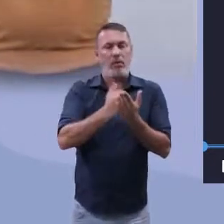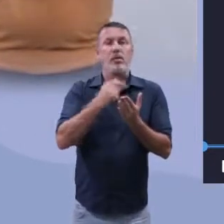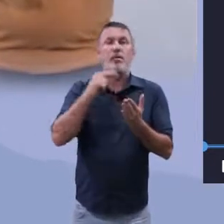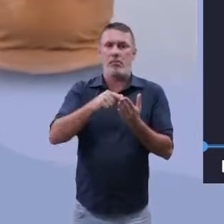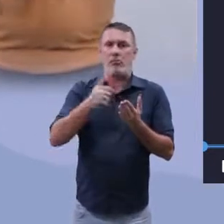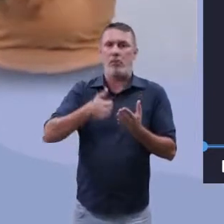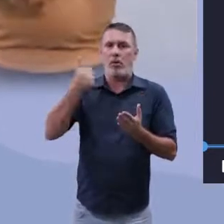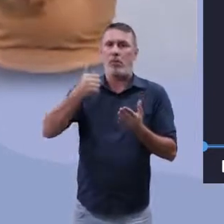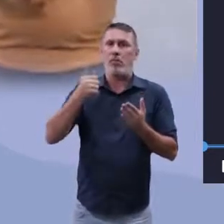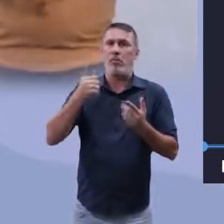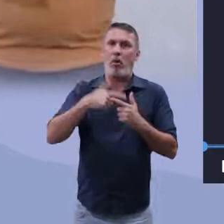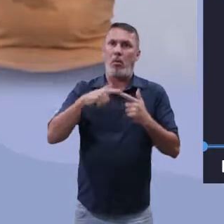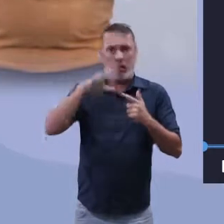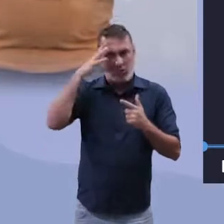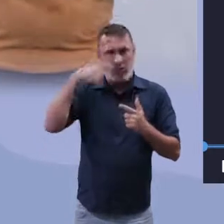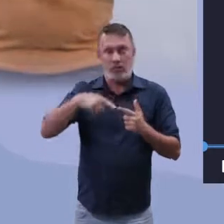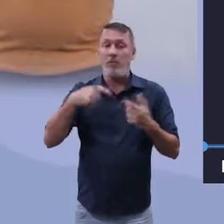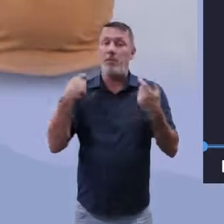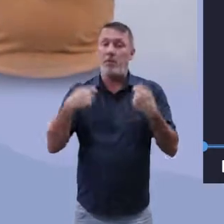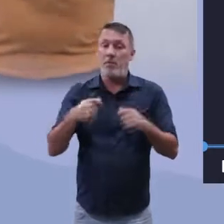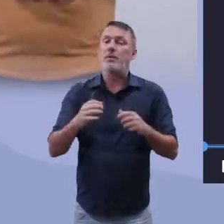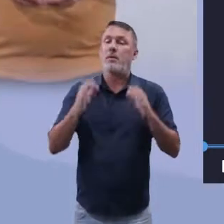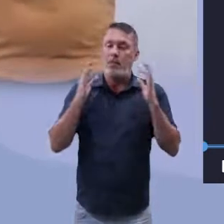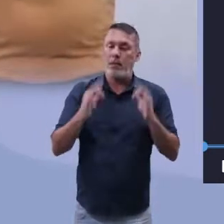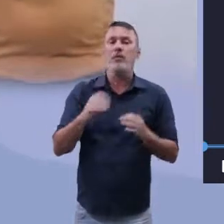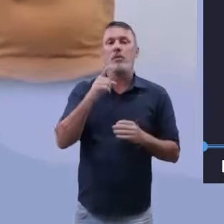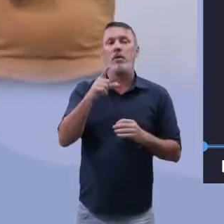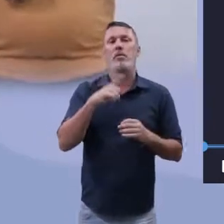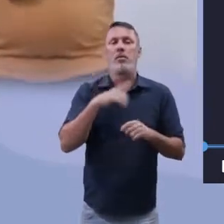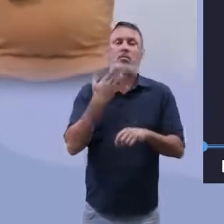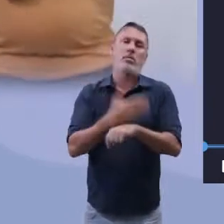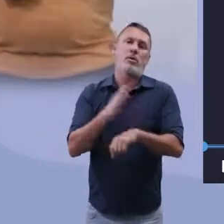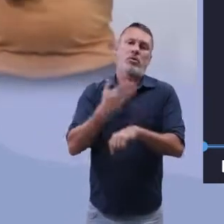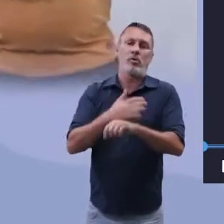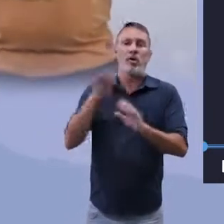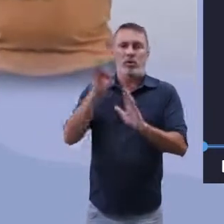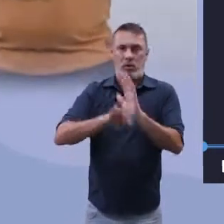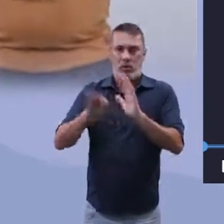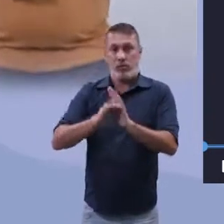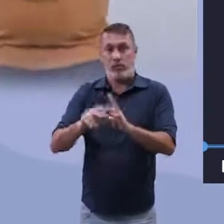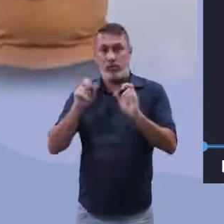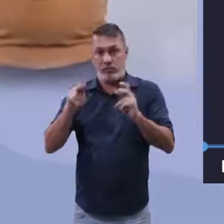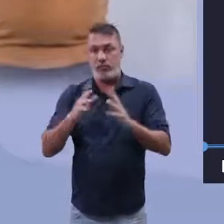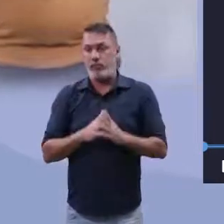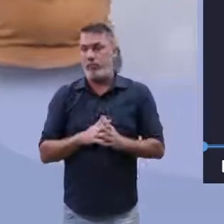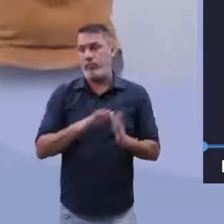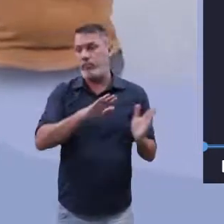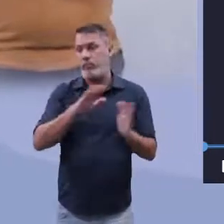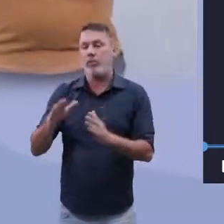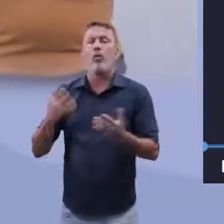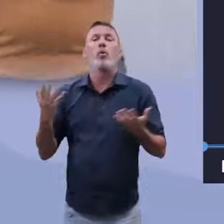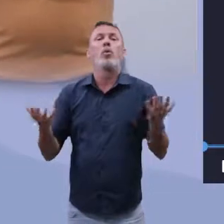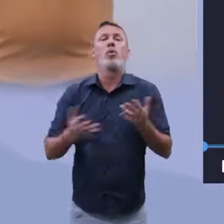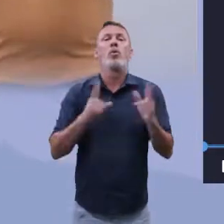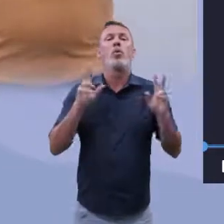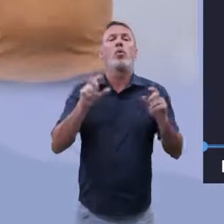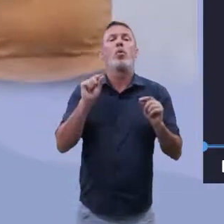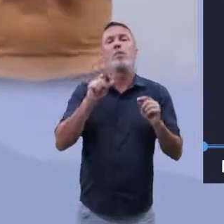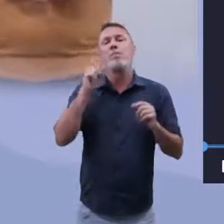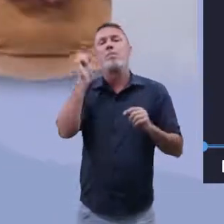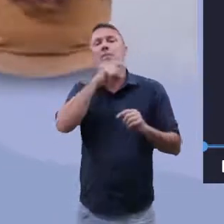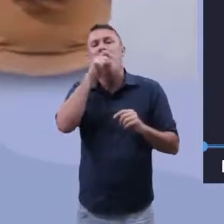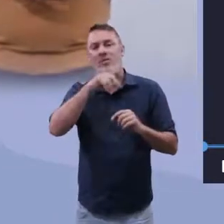que é uma problemática. Então eu preciso de verdade que você pratique o texto. O que nós vamos falar hoje sobre